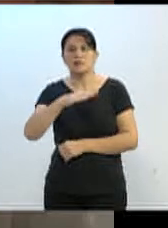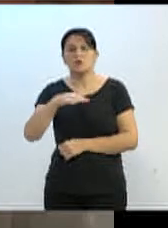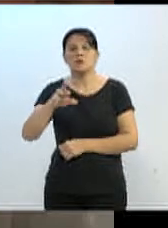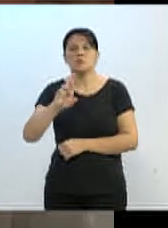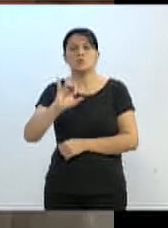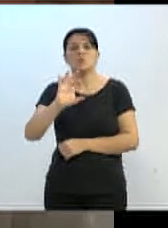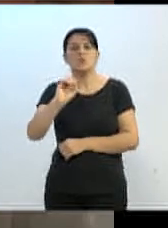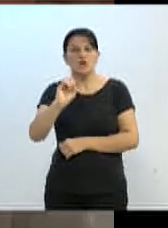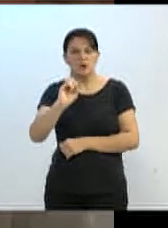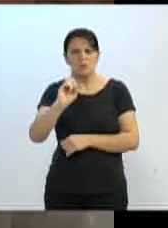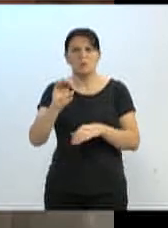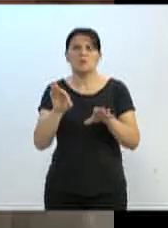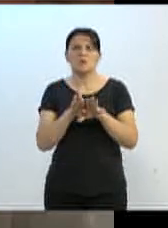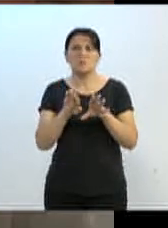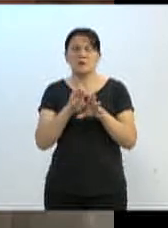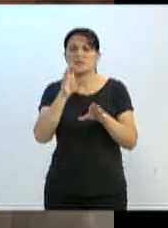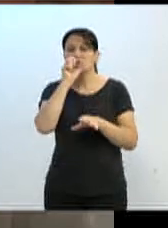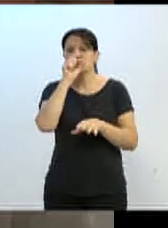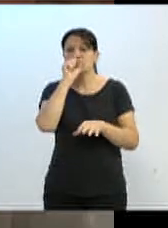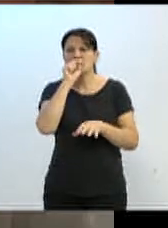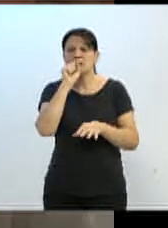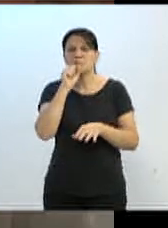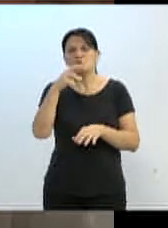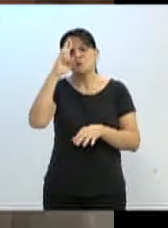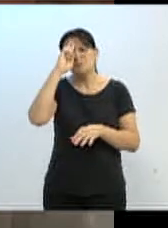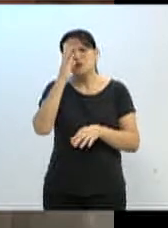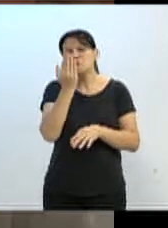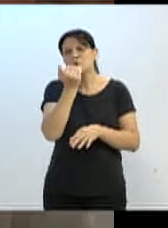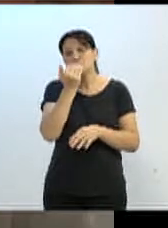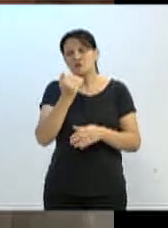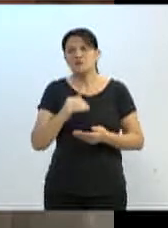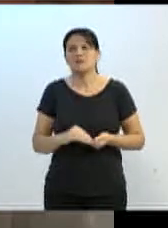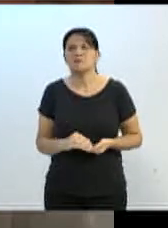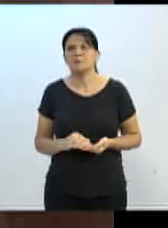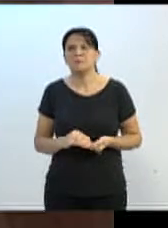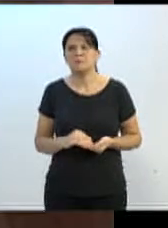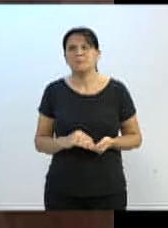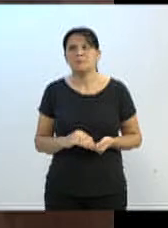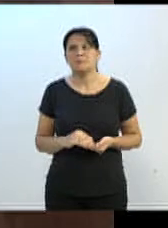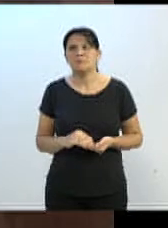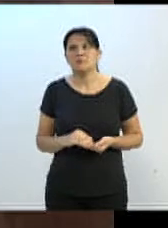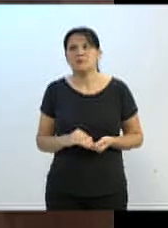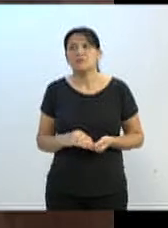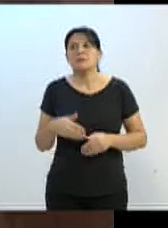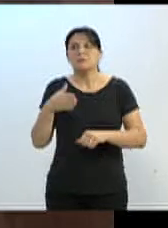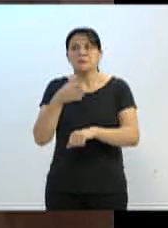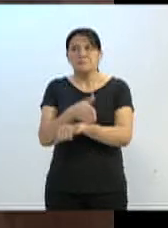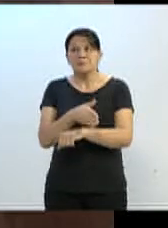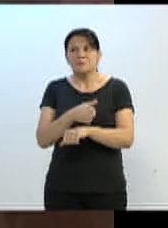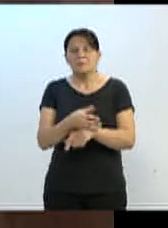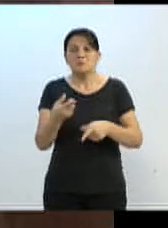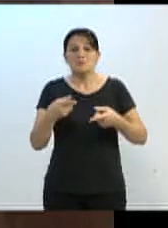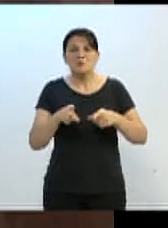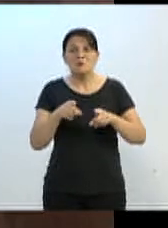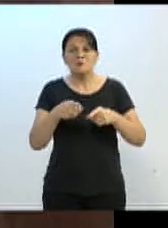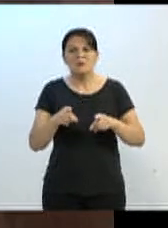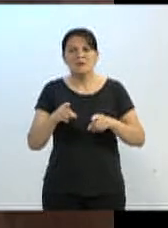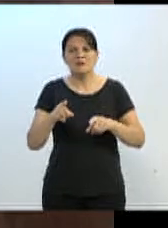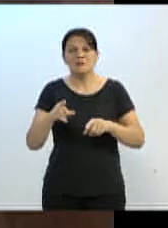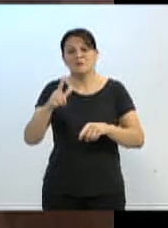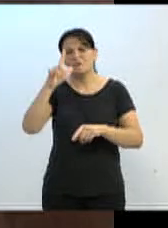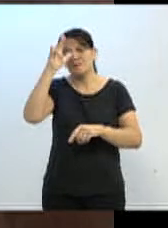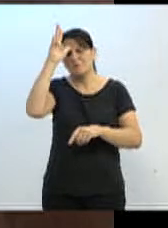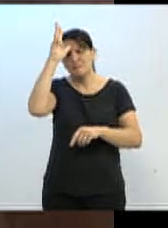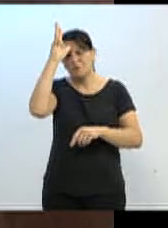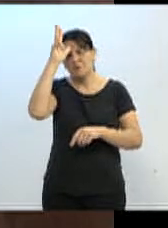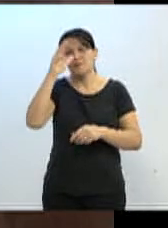Silmara e também participando da do churrasco lá Davi tocava a foto com o Intendente